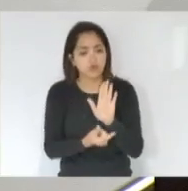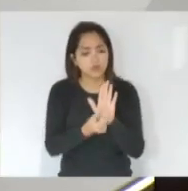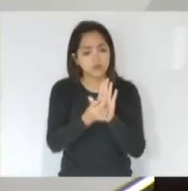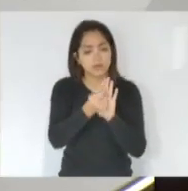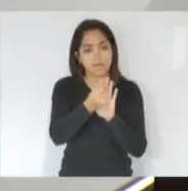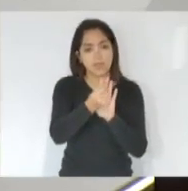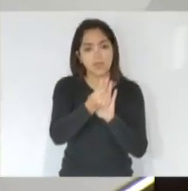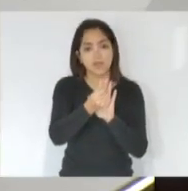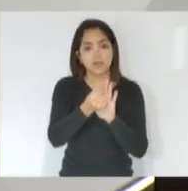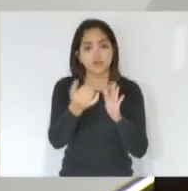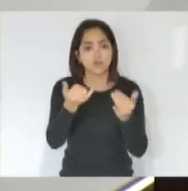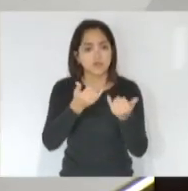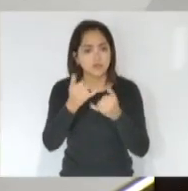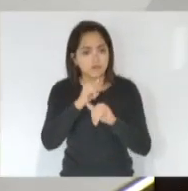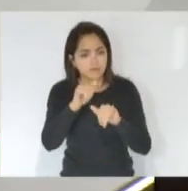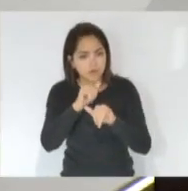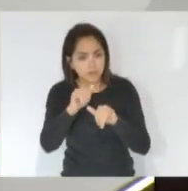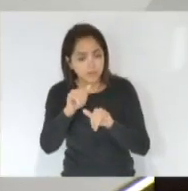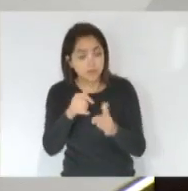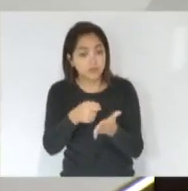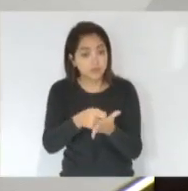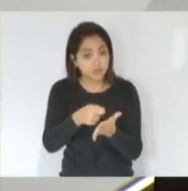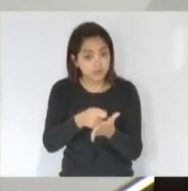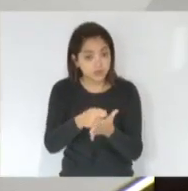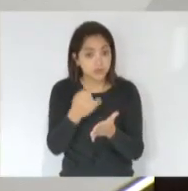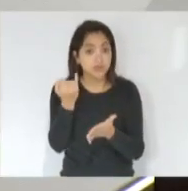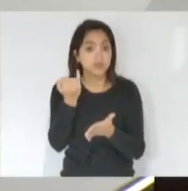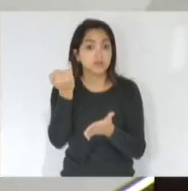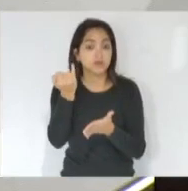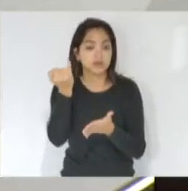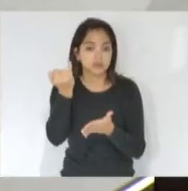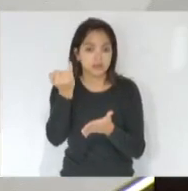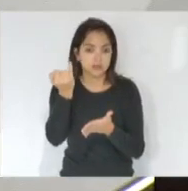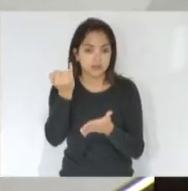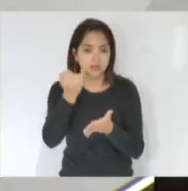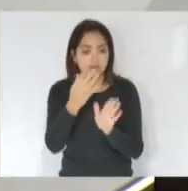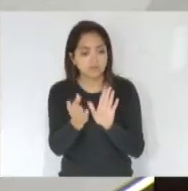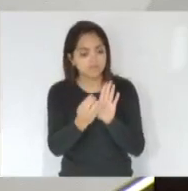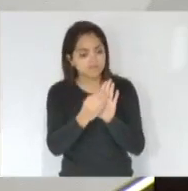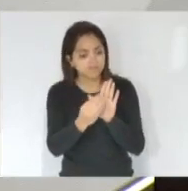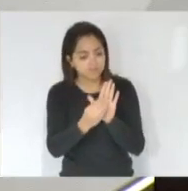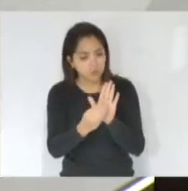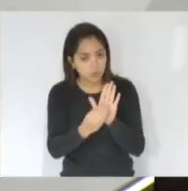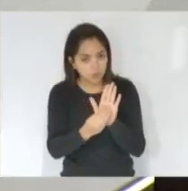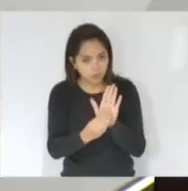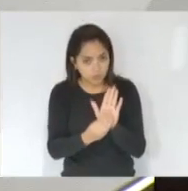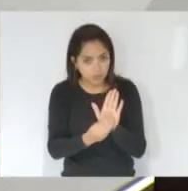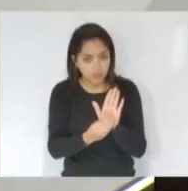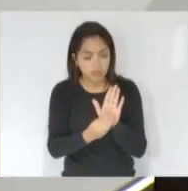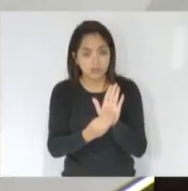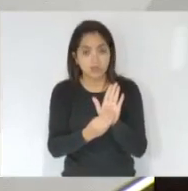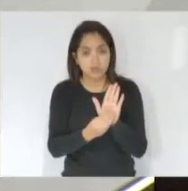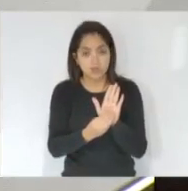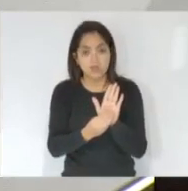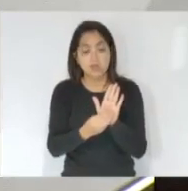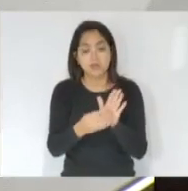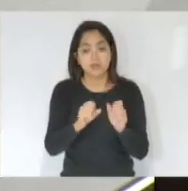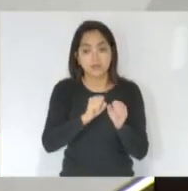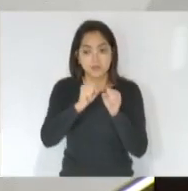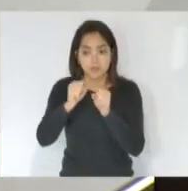outras informações exigidas, inclusive até pelo Ministério Público, Tribunal de Contas e o Poder